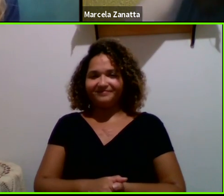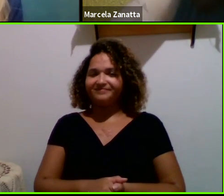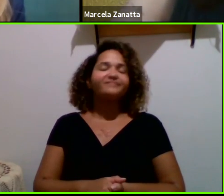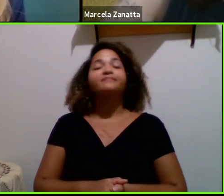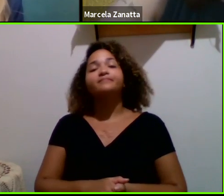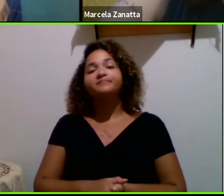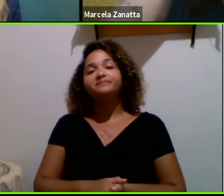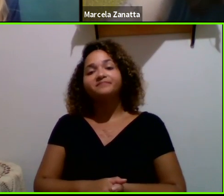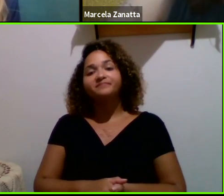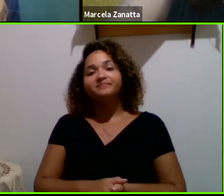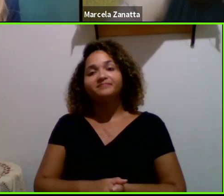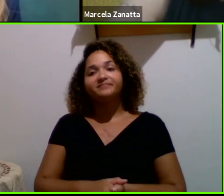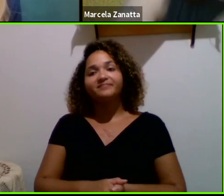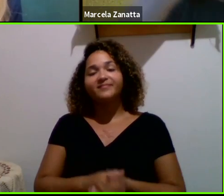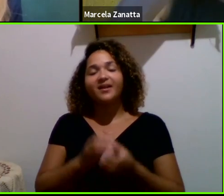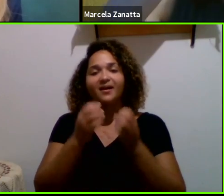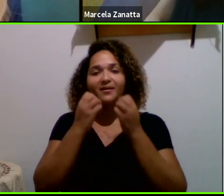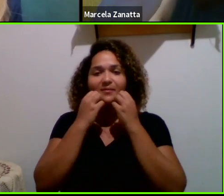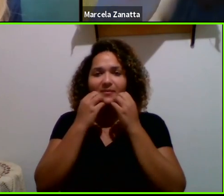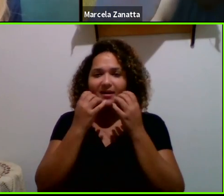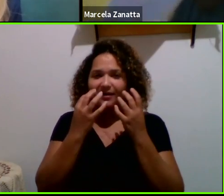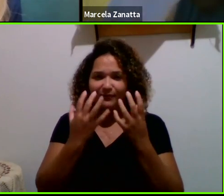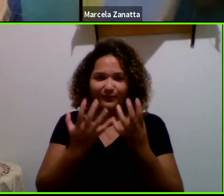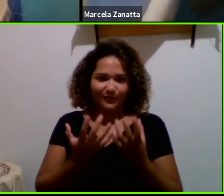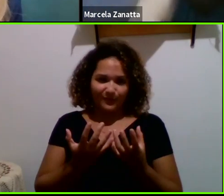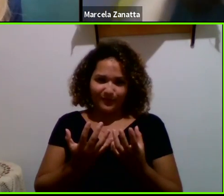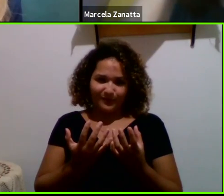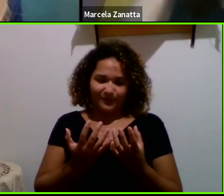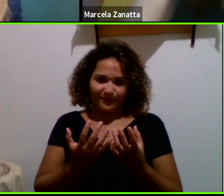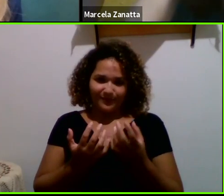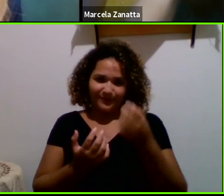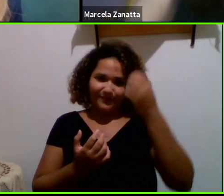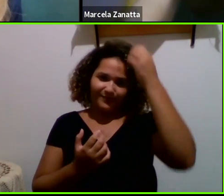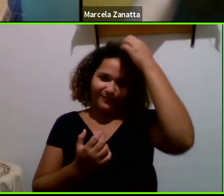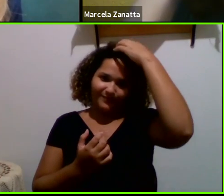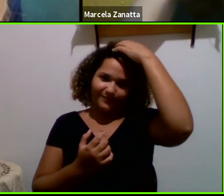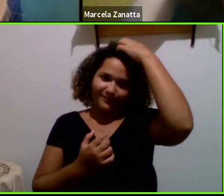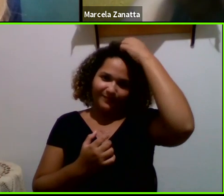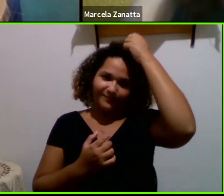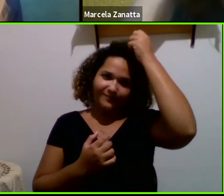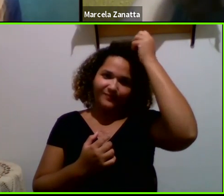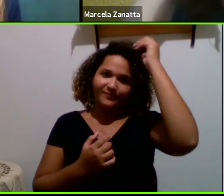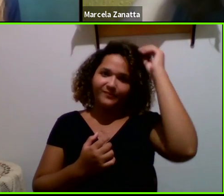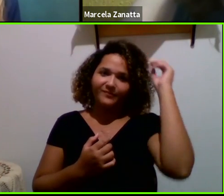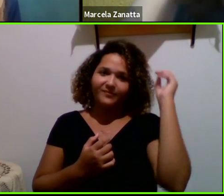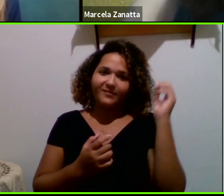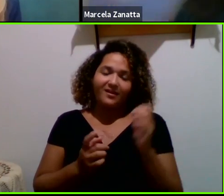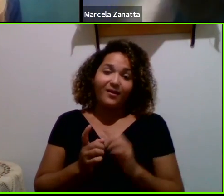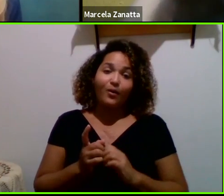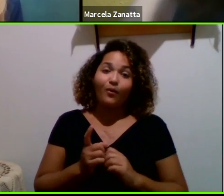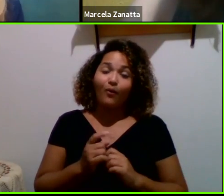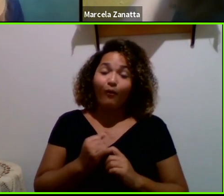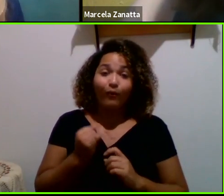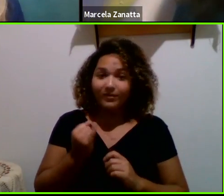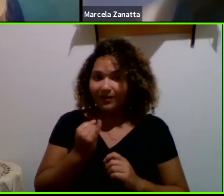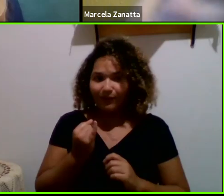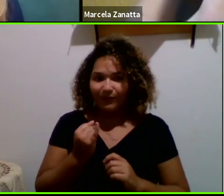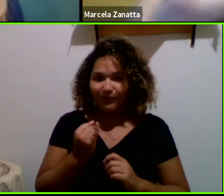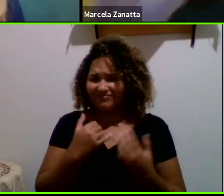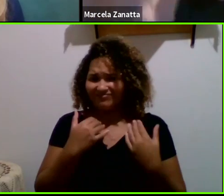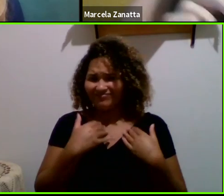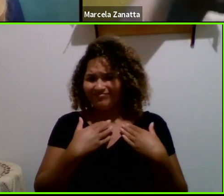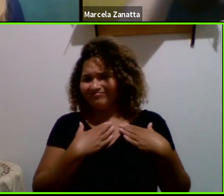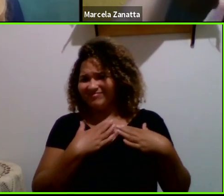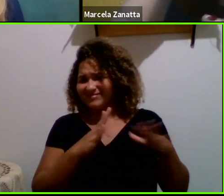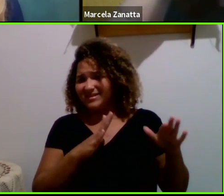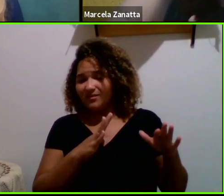É maravilhoso, né, Carol? E assim, a única contraindicação para qualquer coisa dessa é se a mulher falar que não quer. É a única,